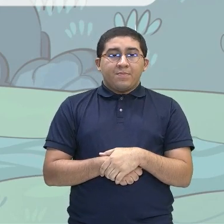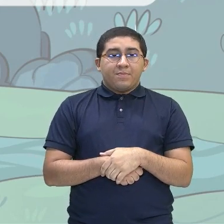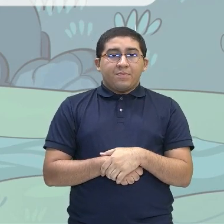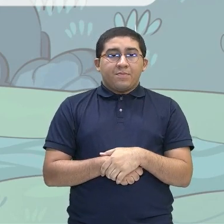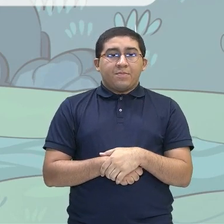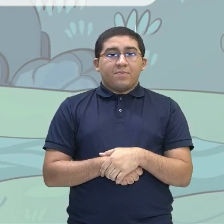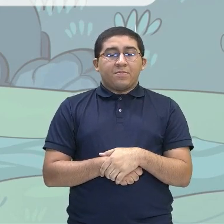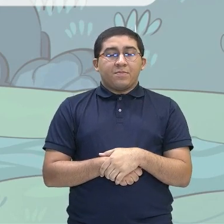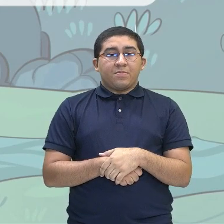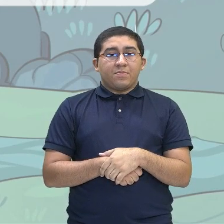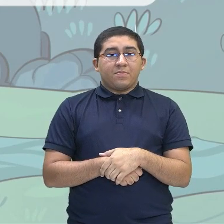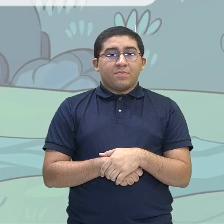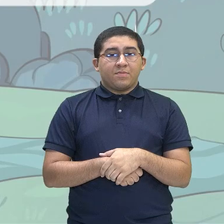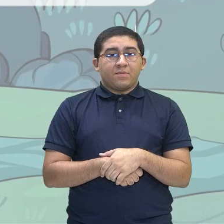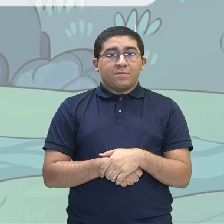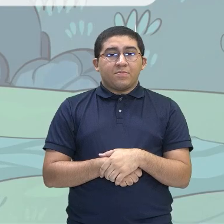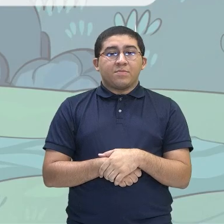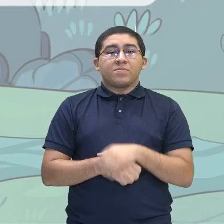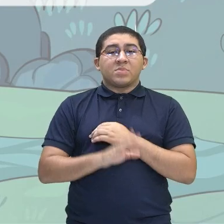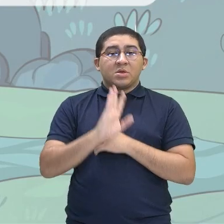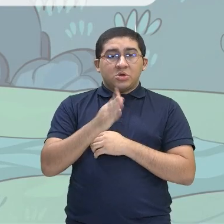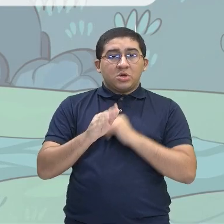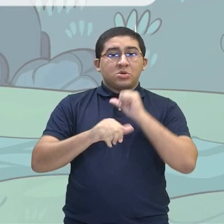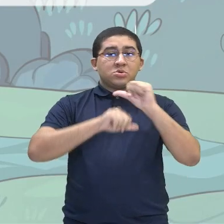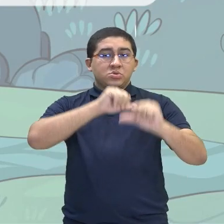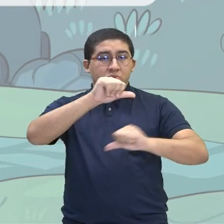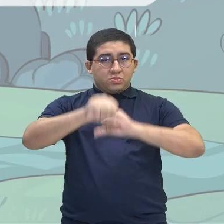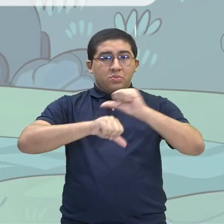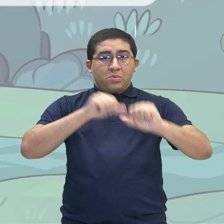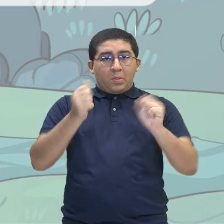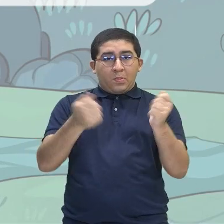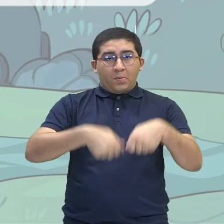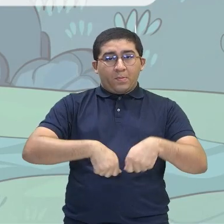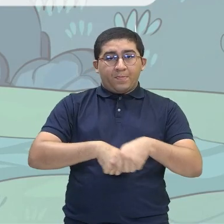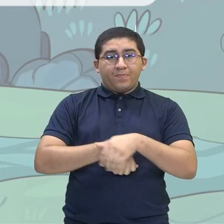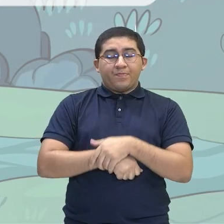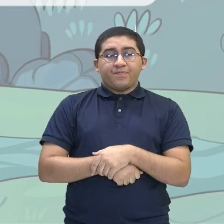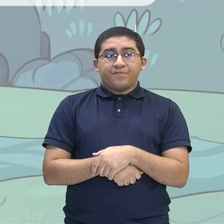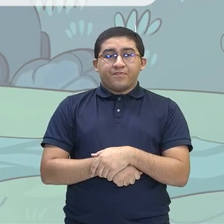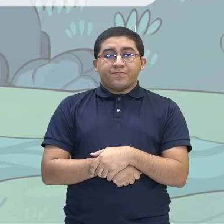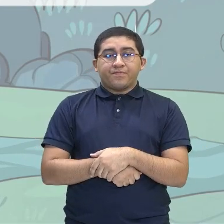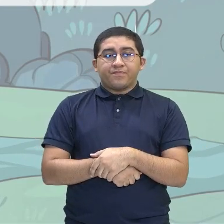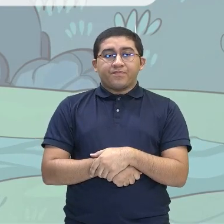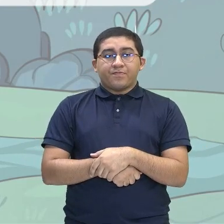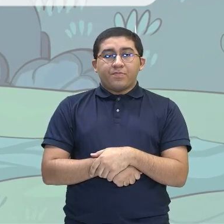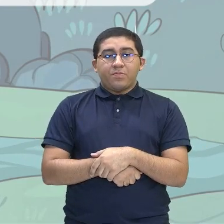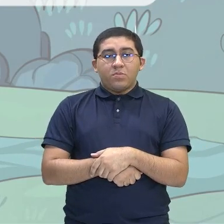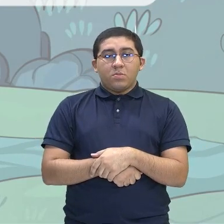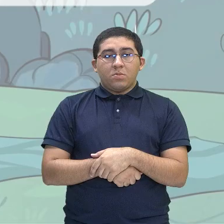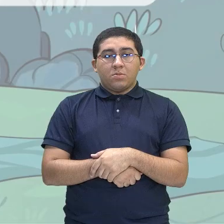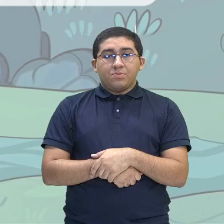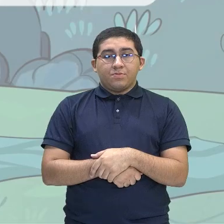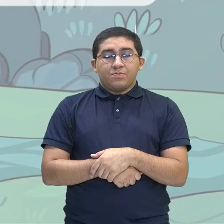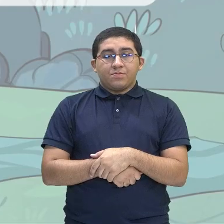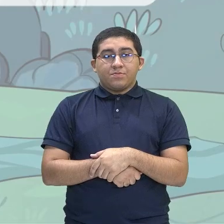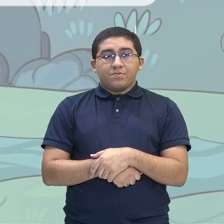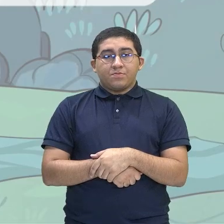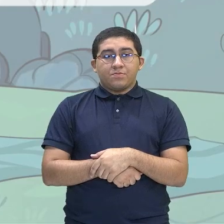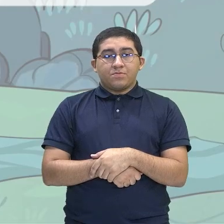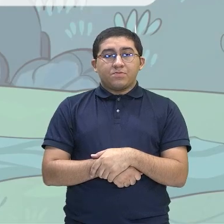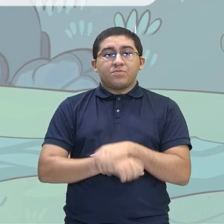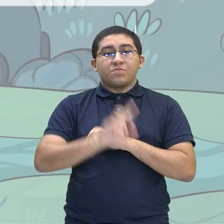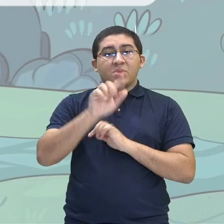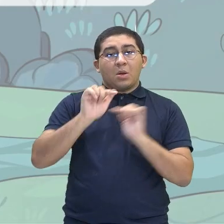conjugados, ok? Eles são flexionados, tá? E were, was, verbo to be, indica uma ação